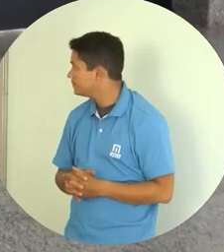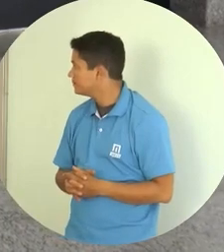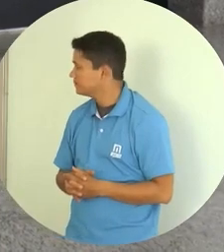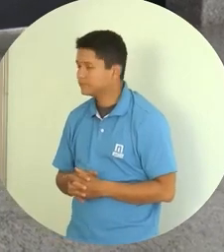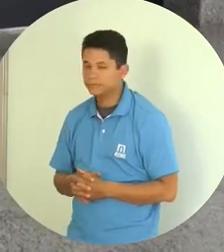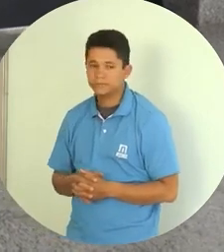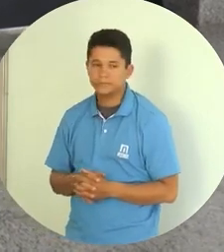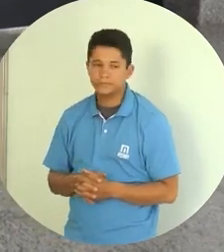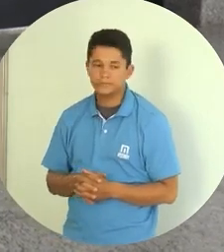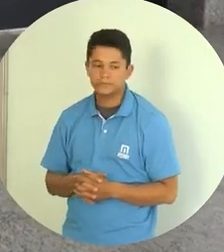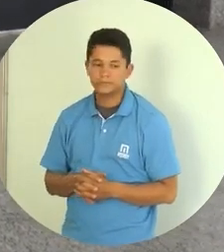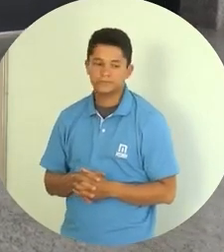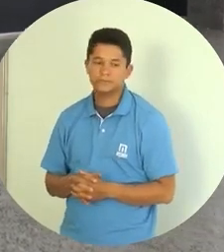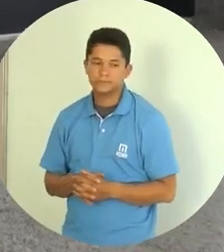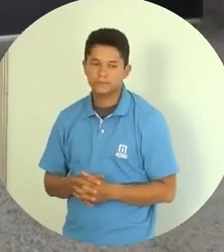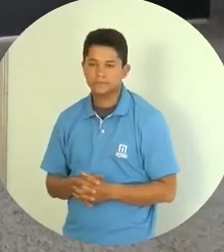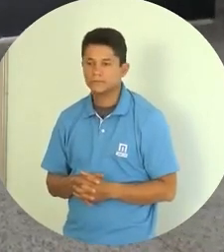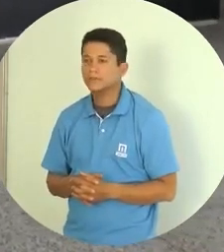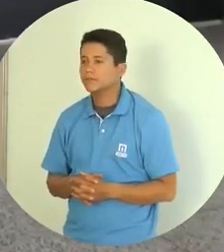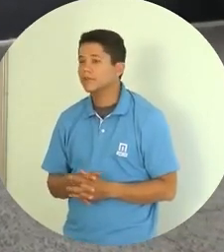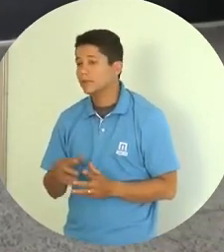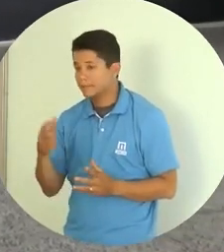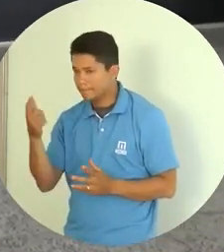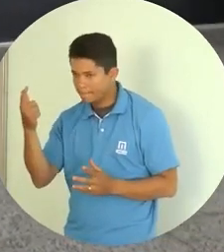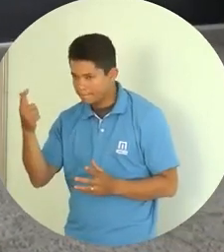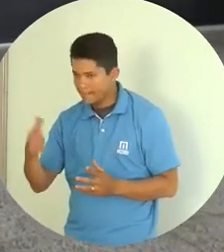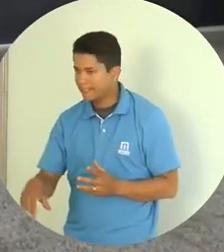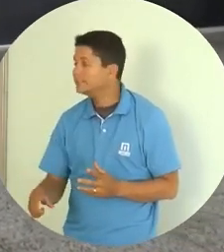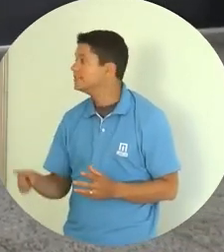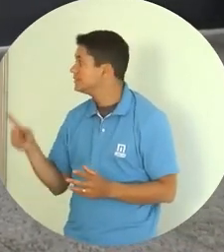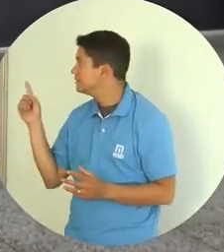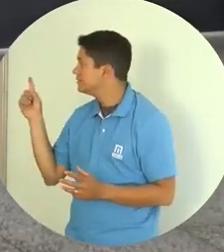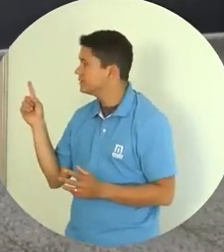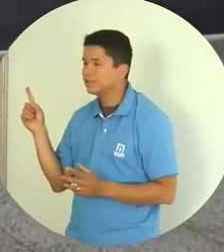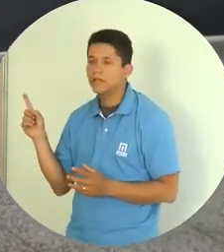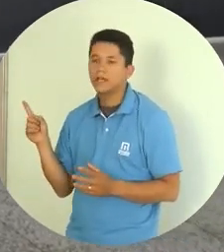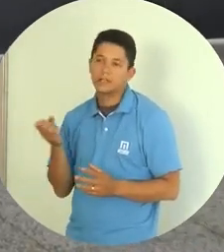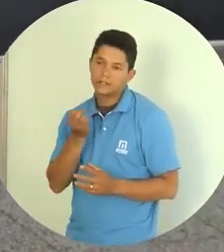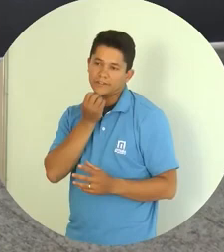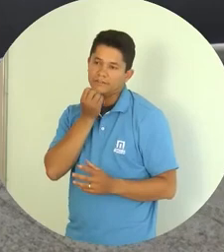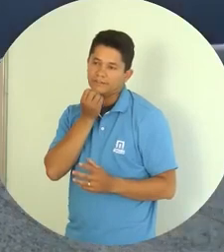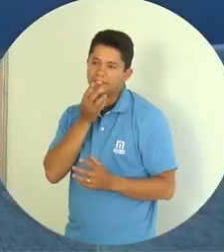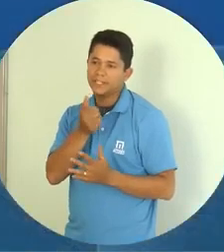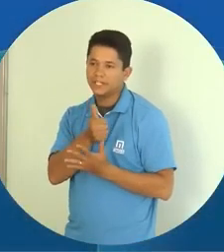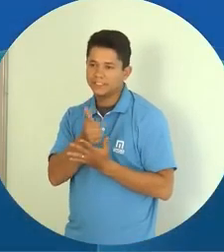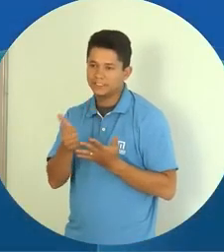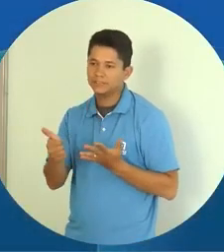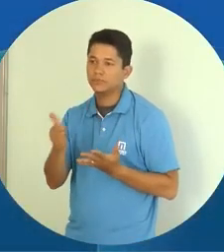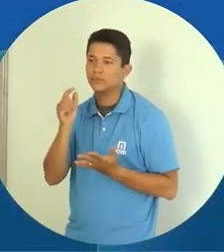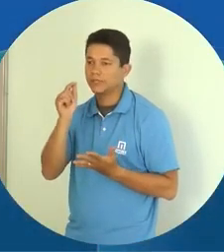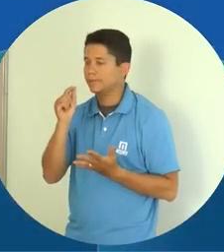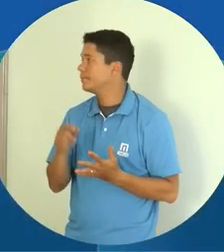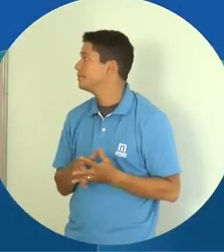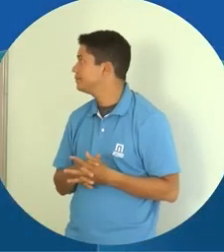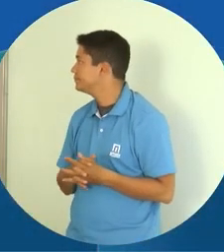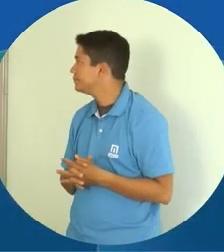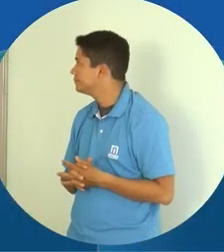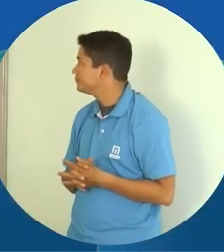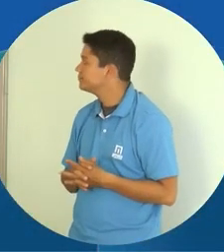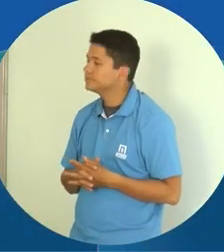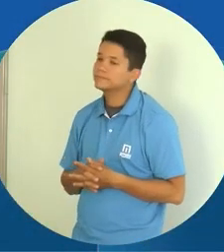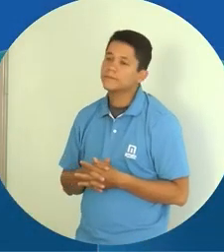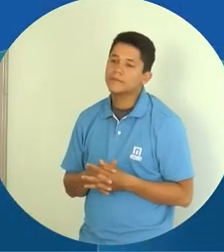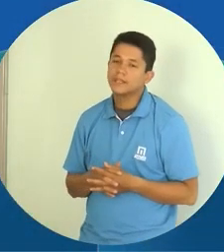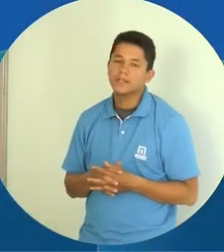Bom, mais algumas aqui vantagens da utilização da estaca, que é pelo